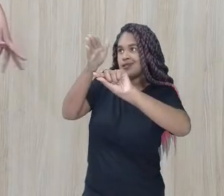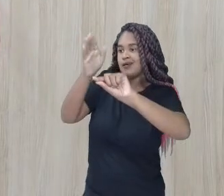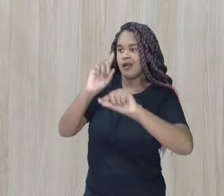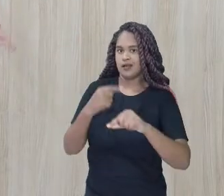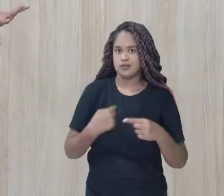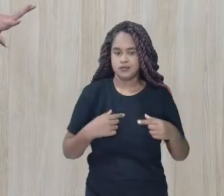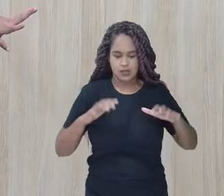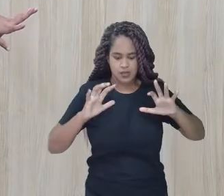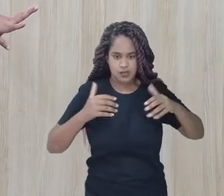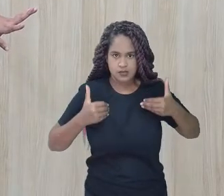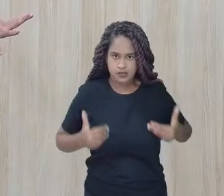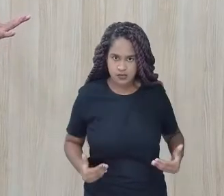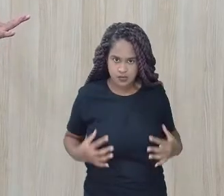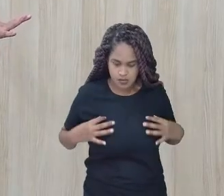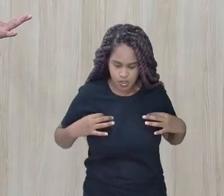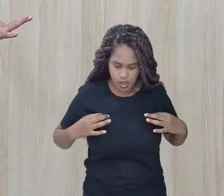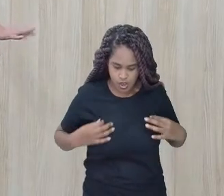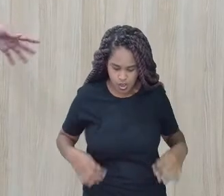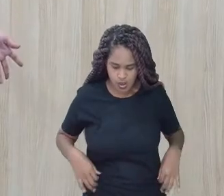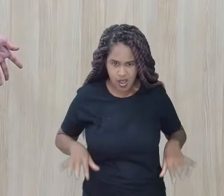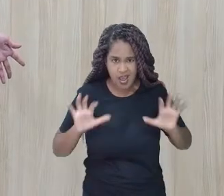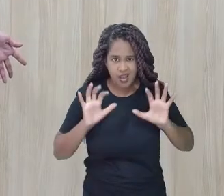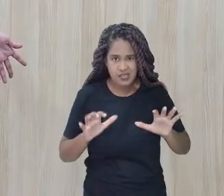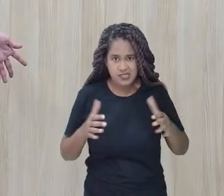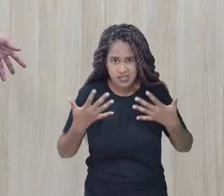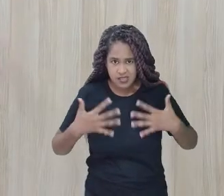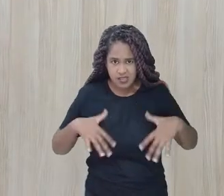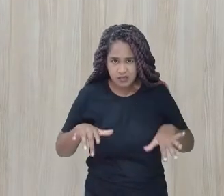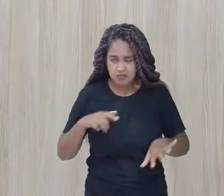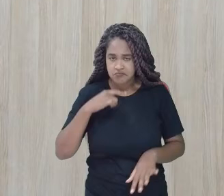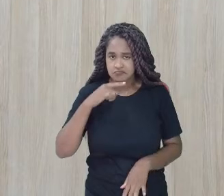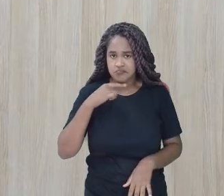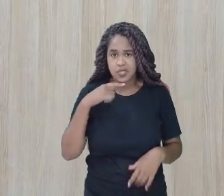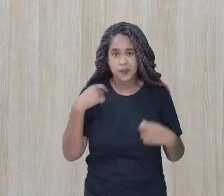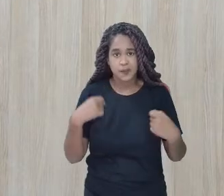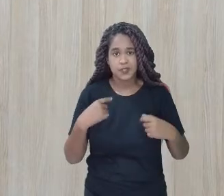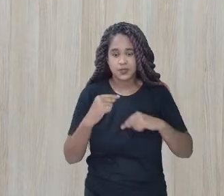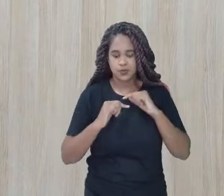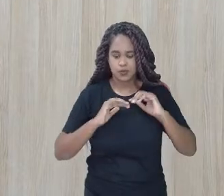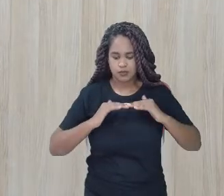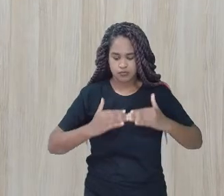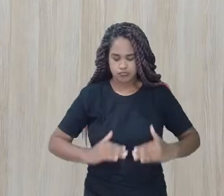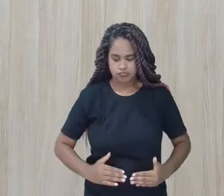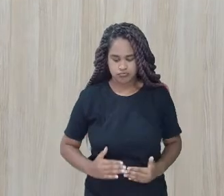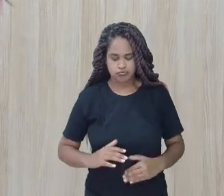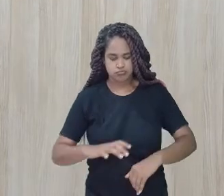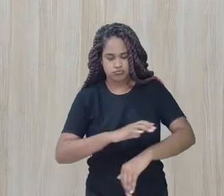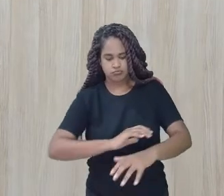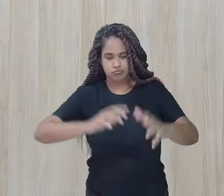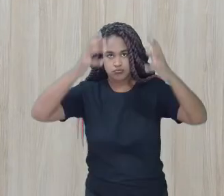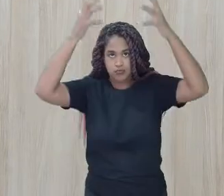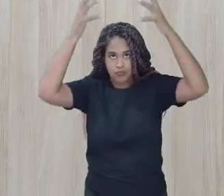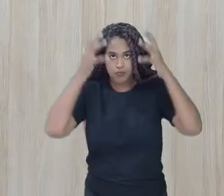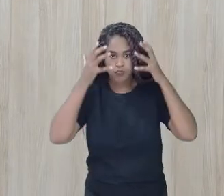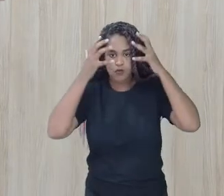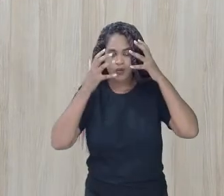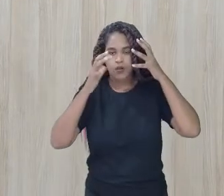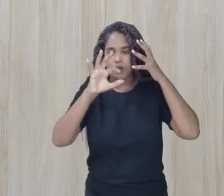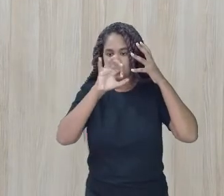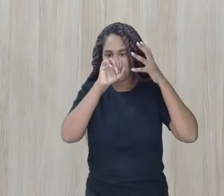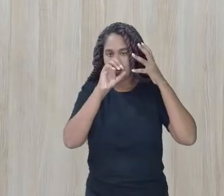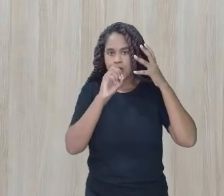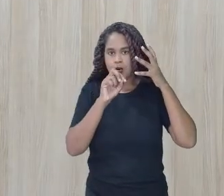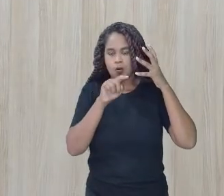assim, natural como a gente está. Não consegue, né? Porque a gente precisa da nossa estrutura, a gente precisa da gravidade, do oxigênio, de tudo